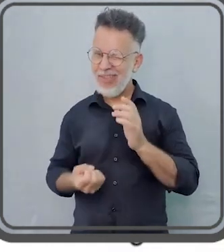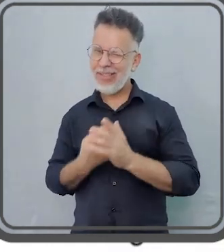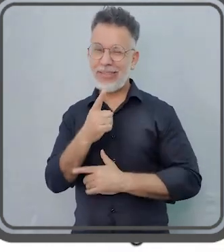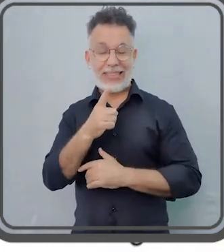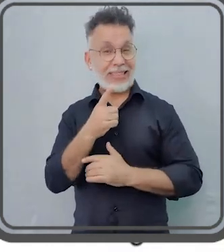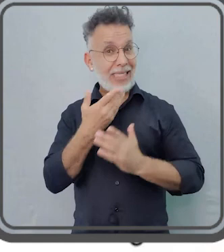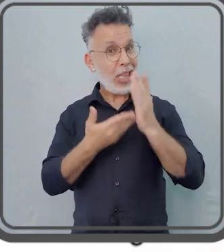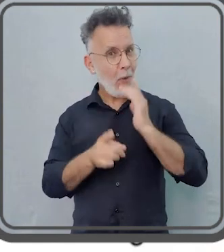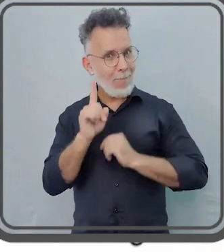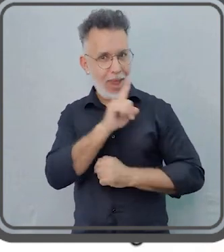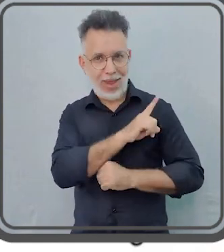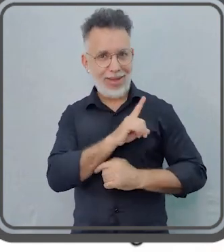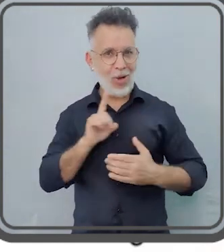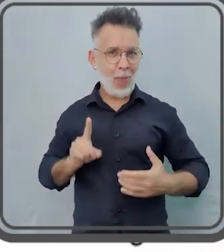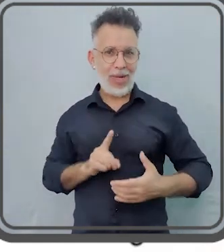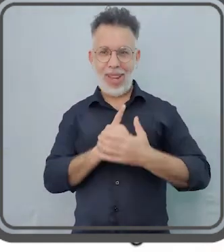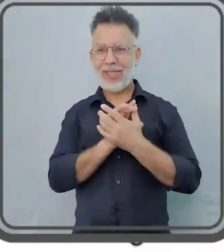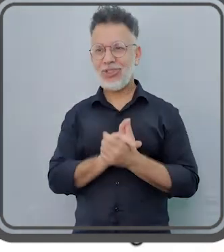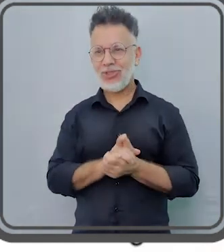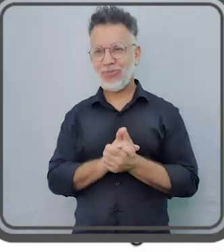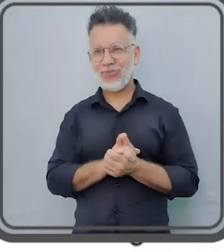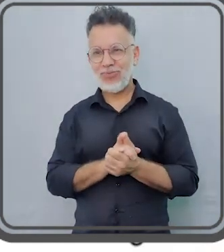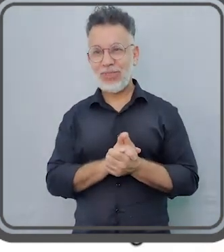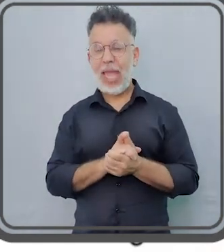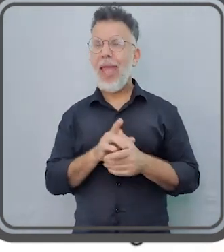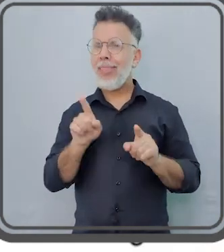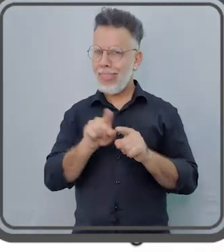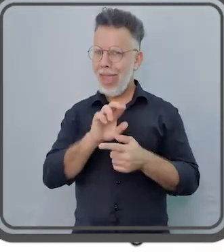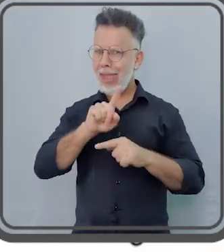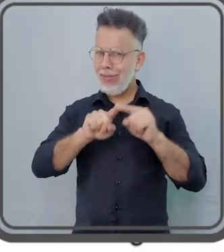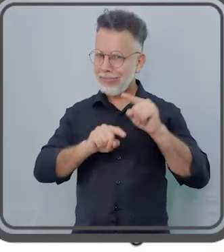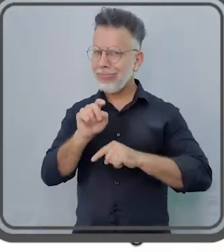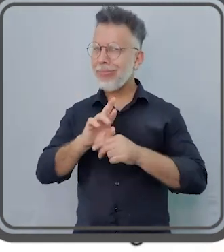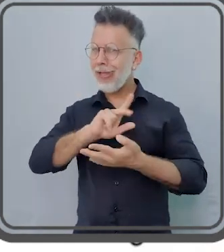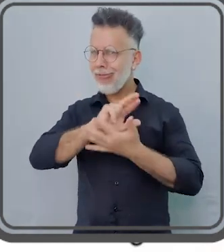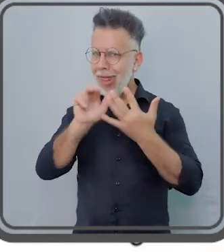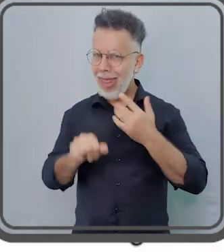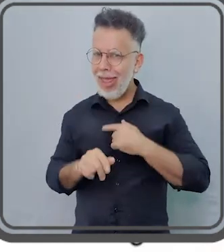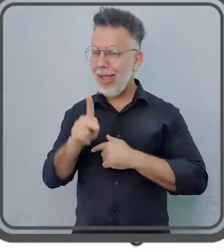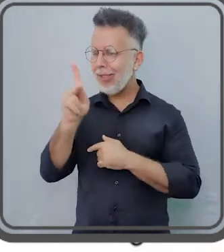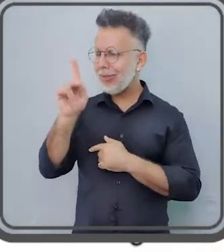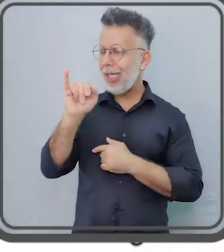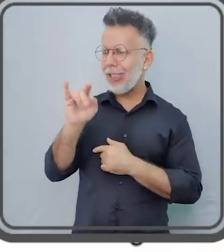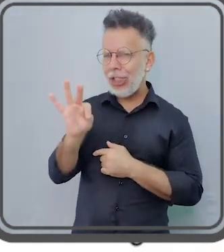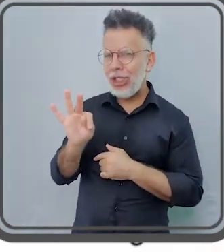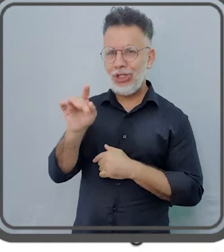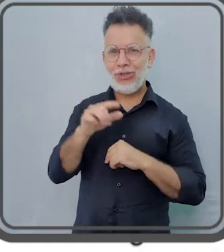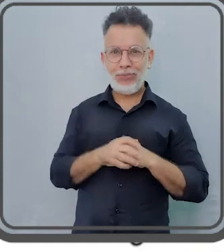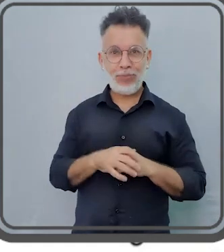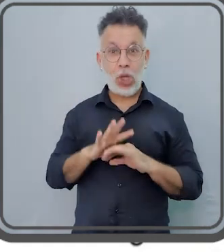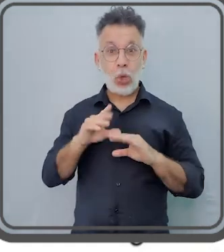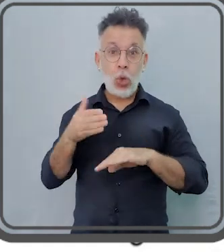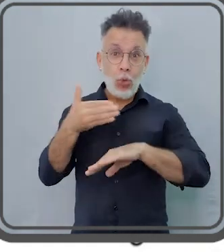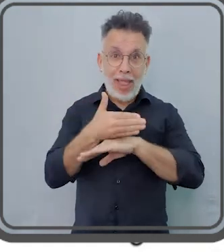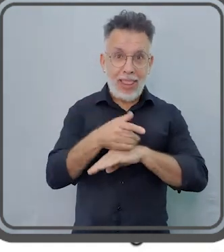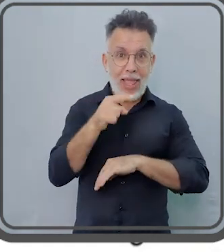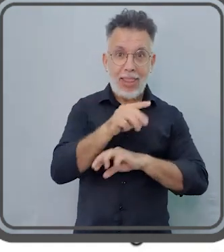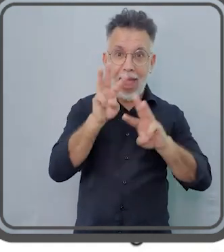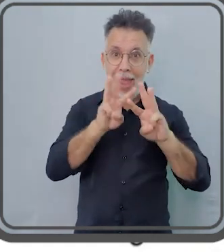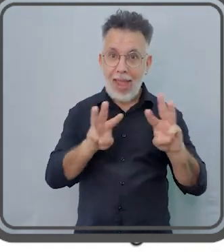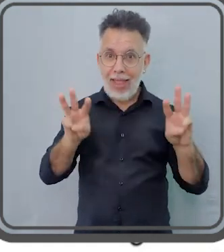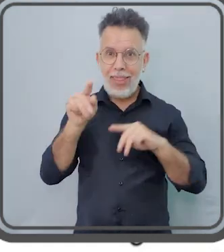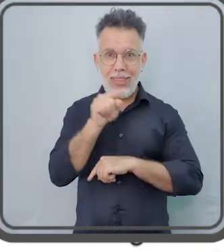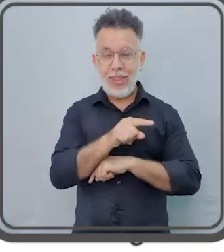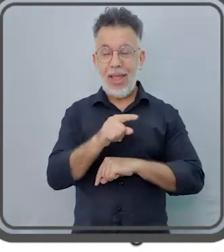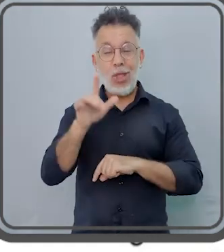perderei. E olha, tem lançamento, tem kit, vai lá. Então, todo mundo entrando aí agora. A Fiu, segue lá no Instagram, entra no